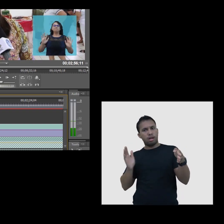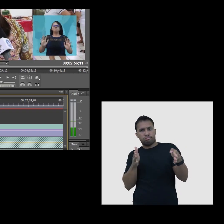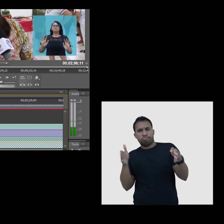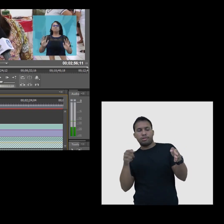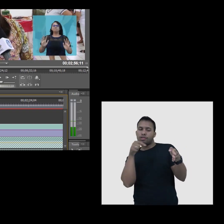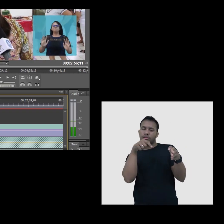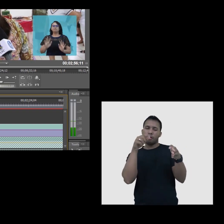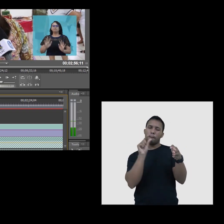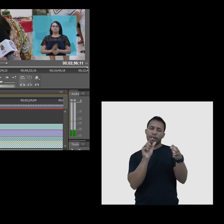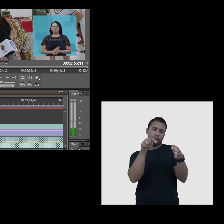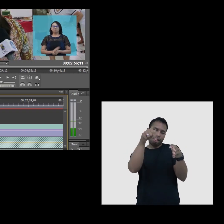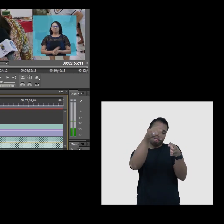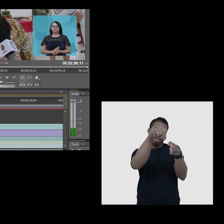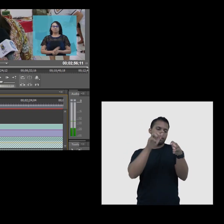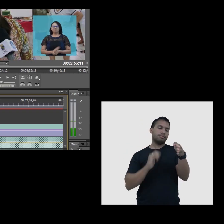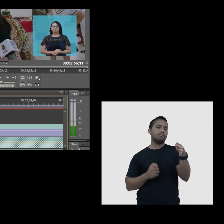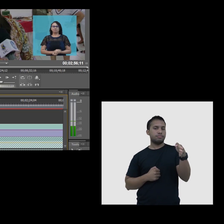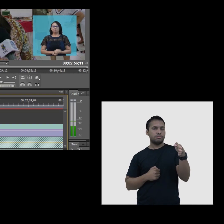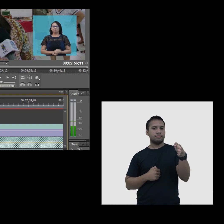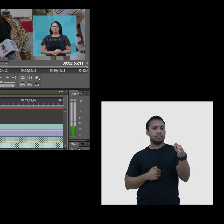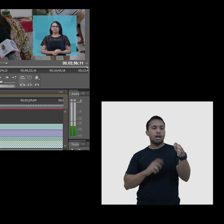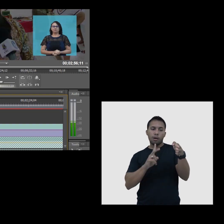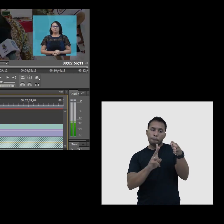relação ao anterior.